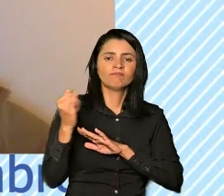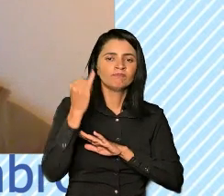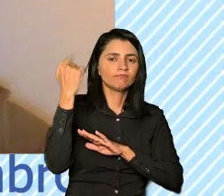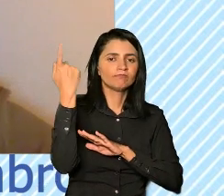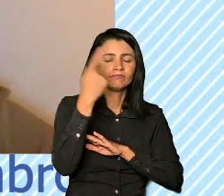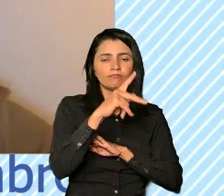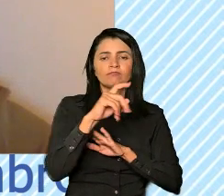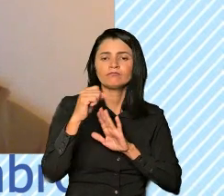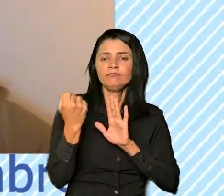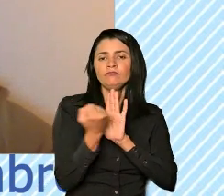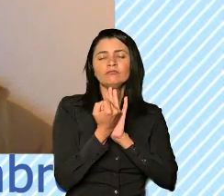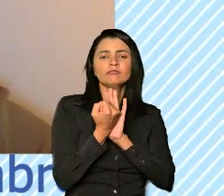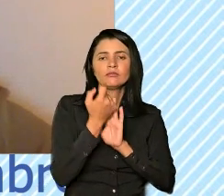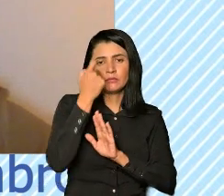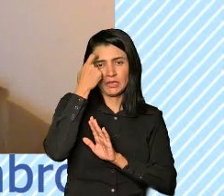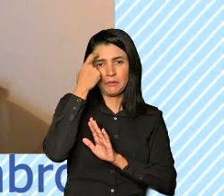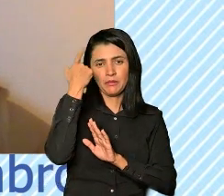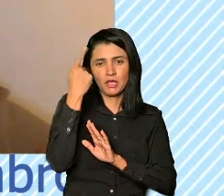que